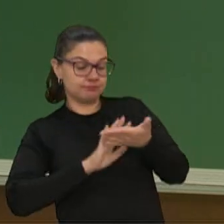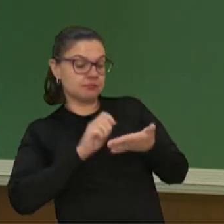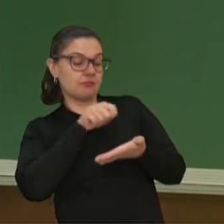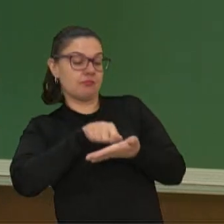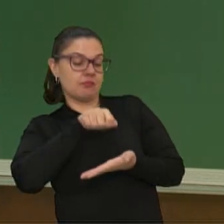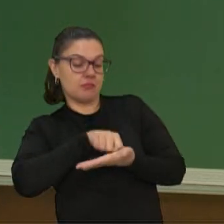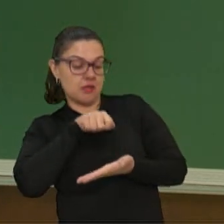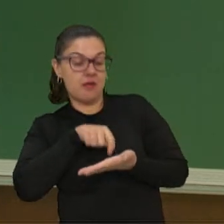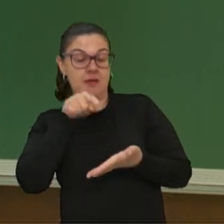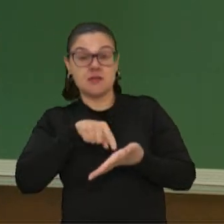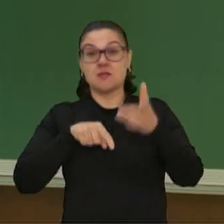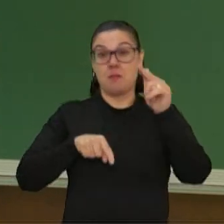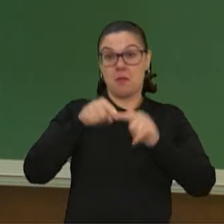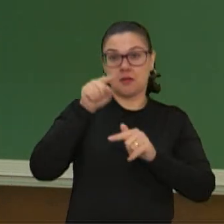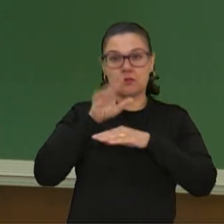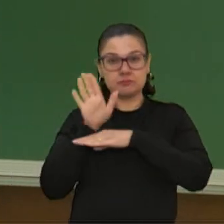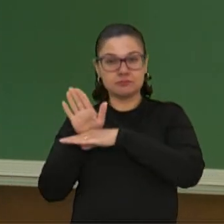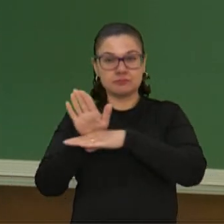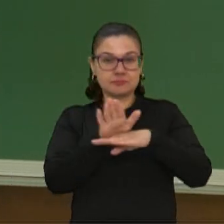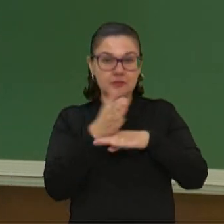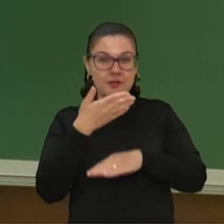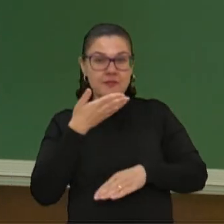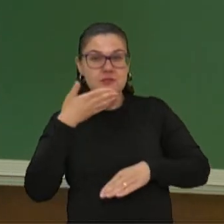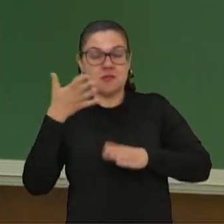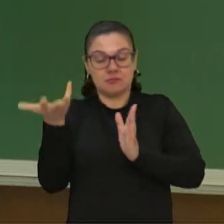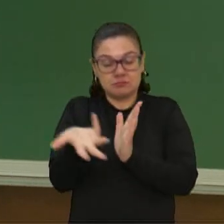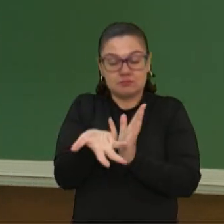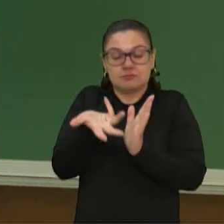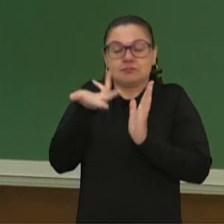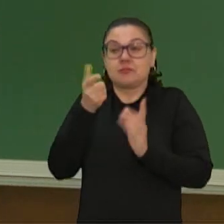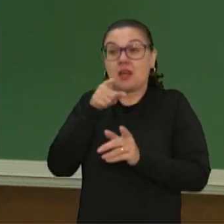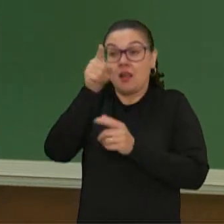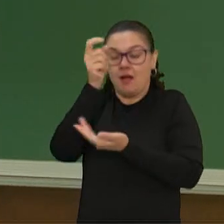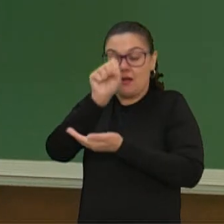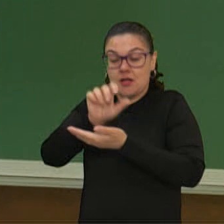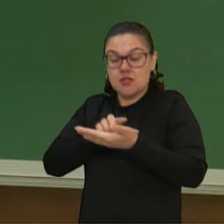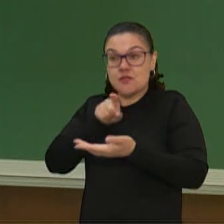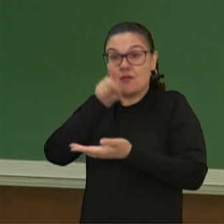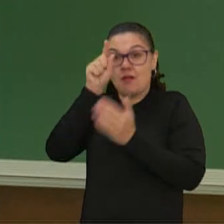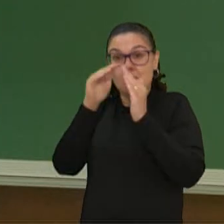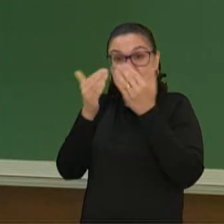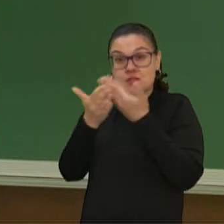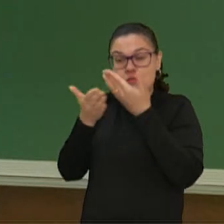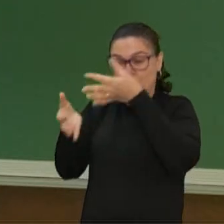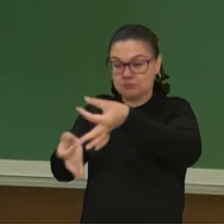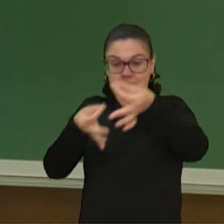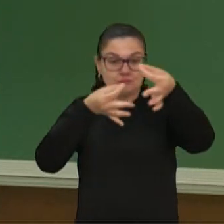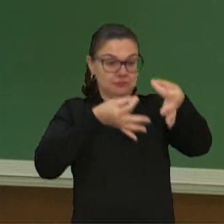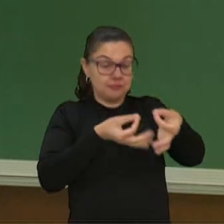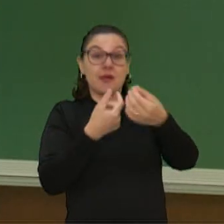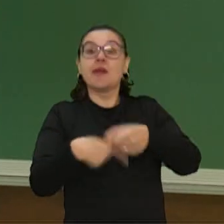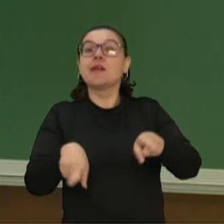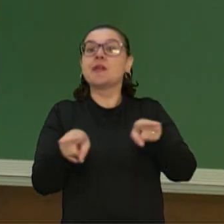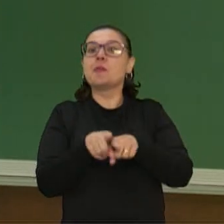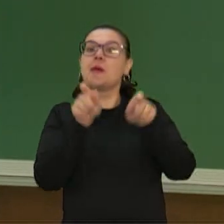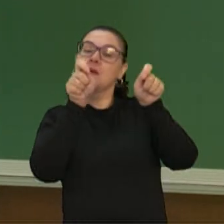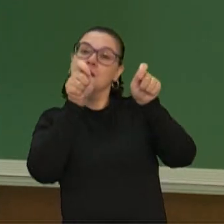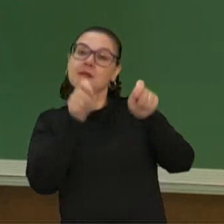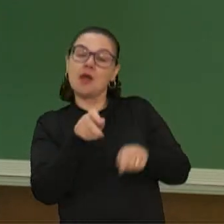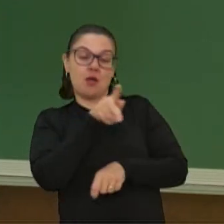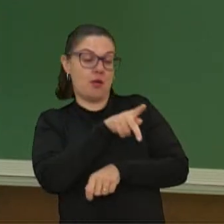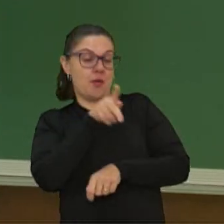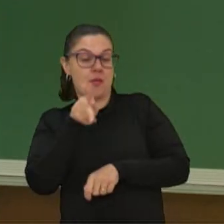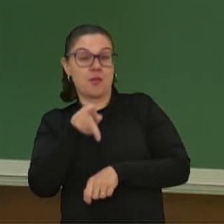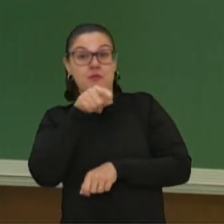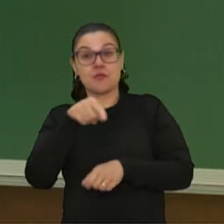anotações. Esse material vai te ajudar na resolução das atividades que você pega periodicamente na escola e ainda pode ser entregue para o seu